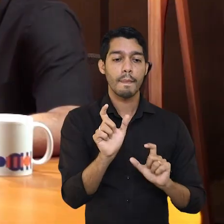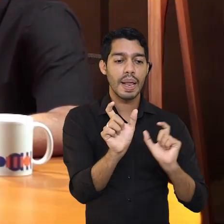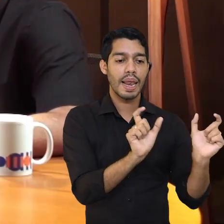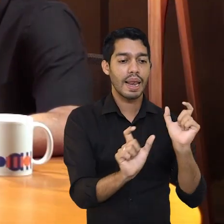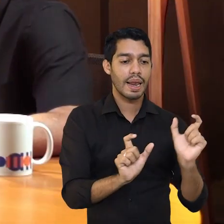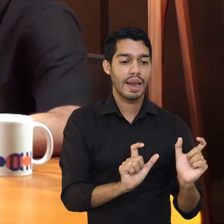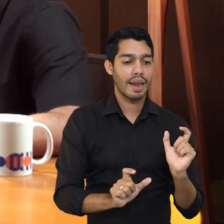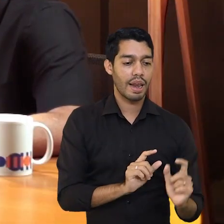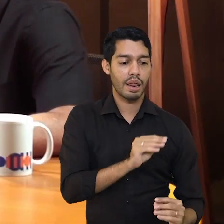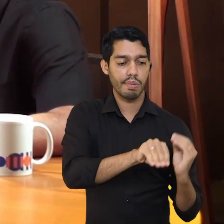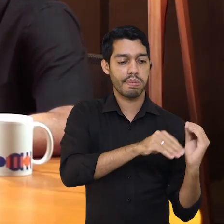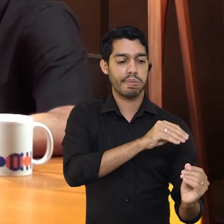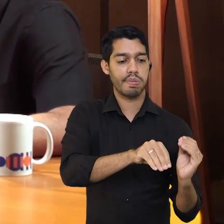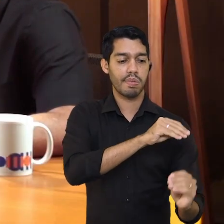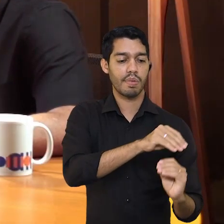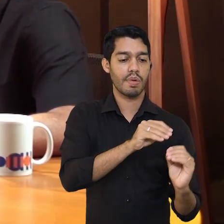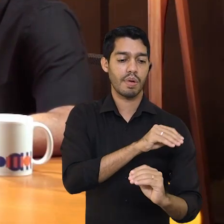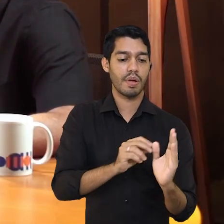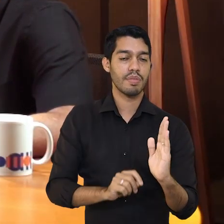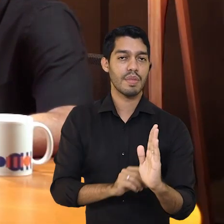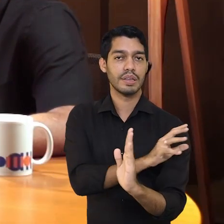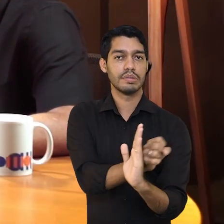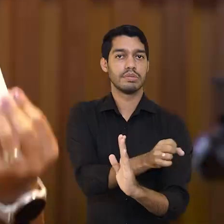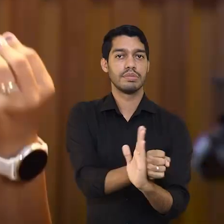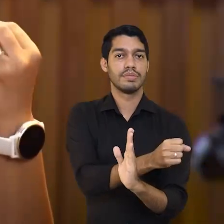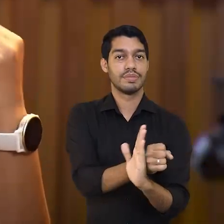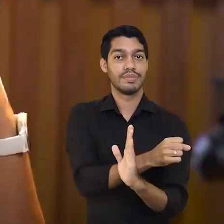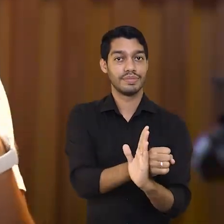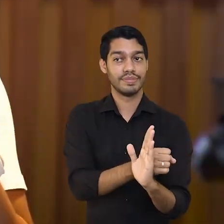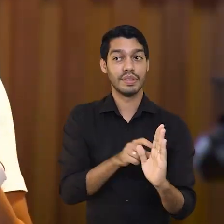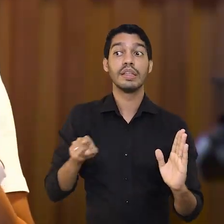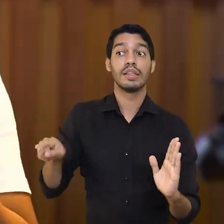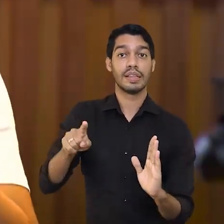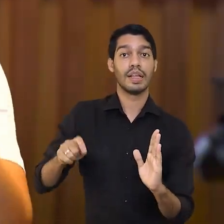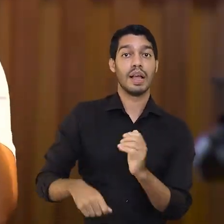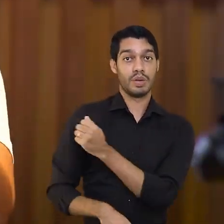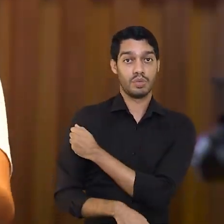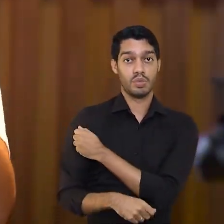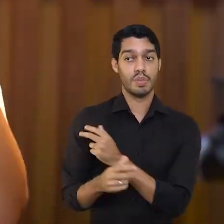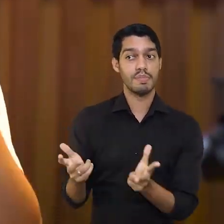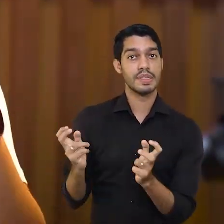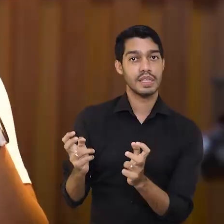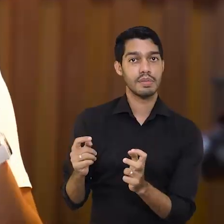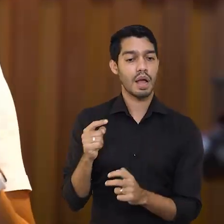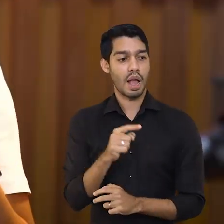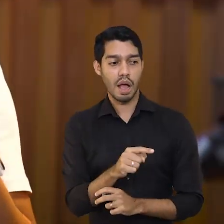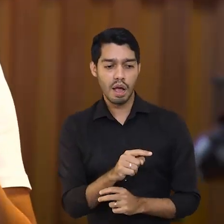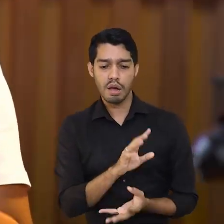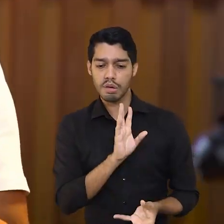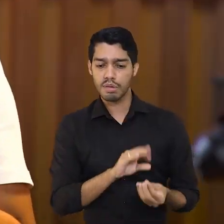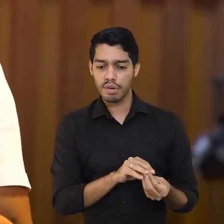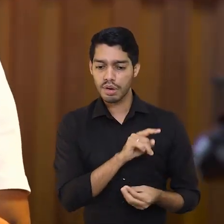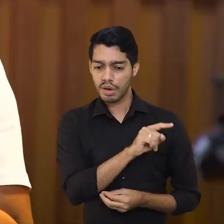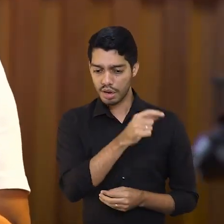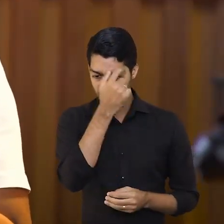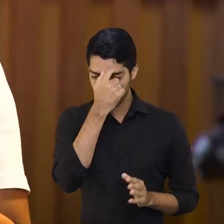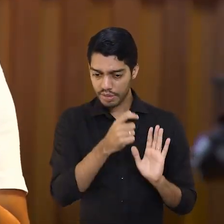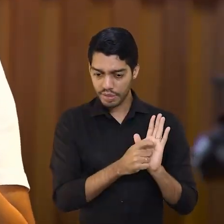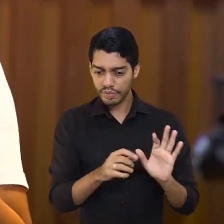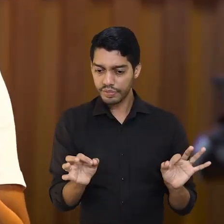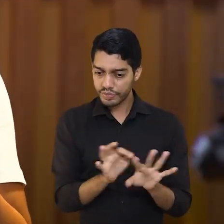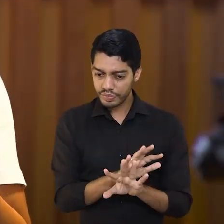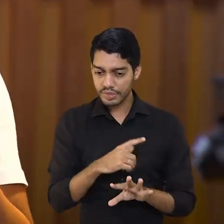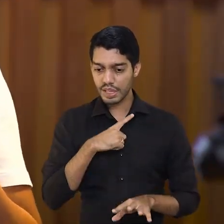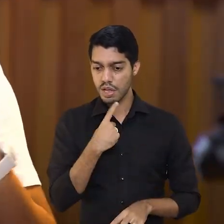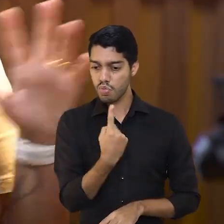cima de um banco que foi oferecido. E aí, esses alunos começam a entender, então, nem tudo que ela vai me entregar é algo que eu